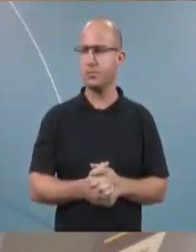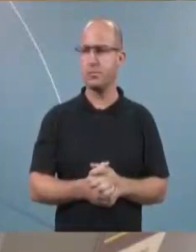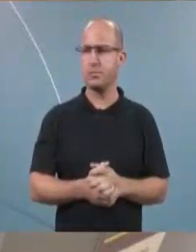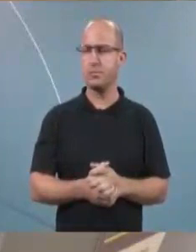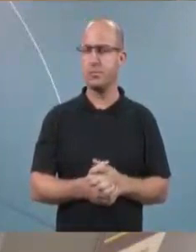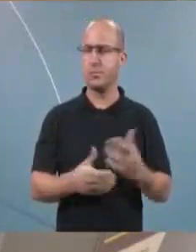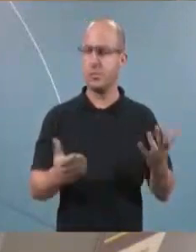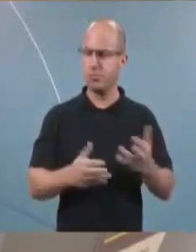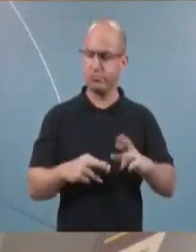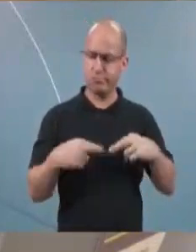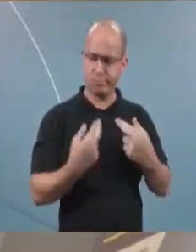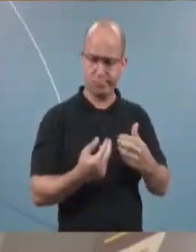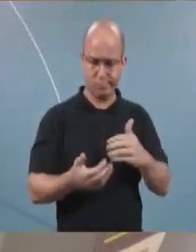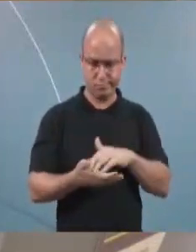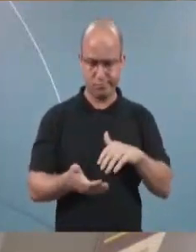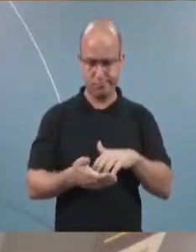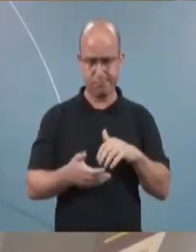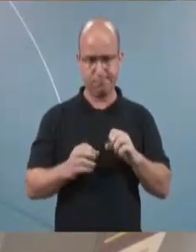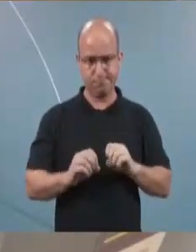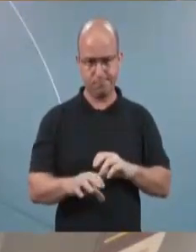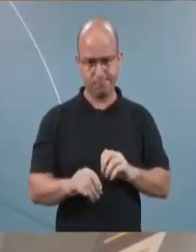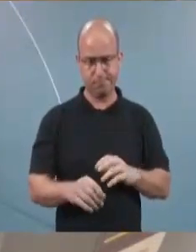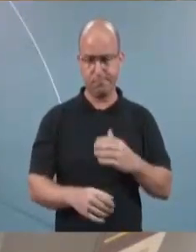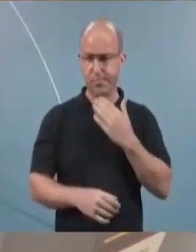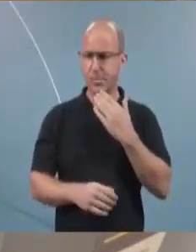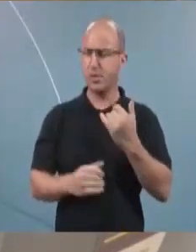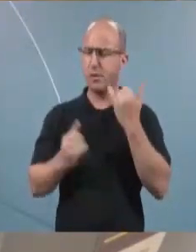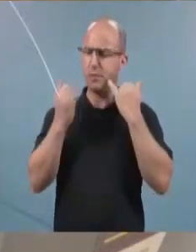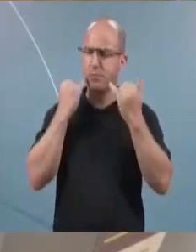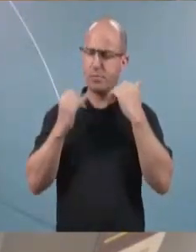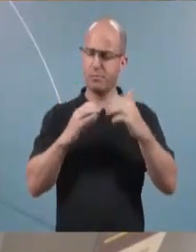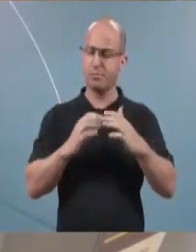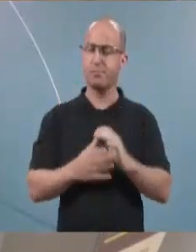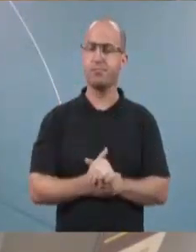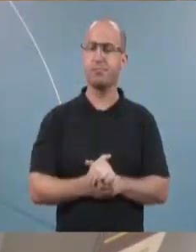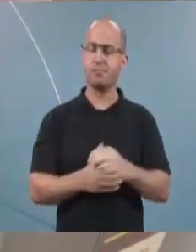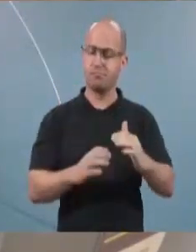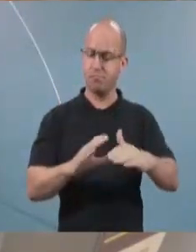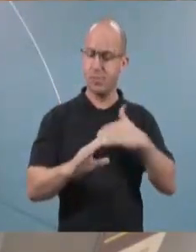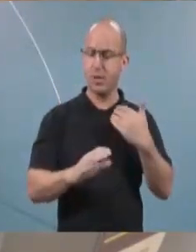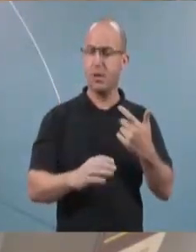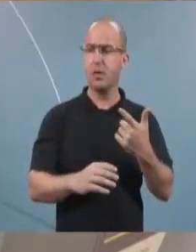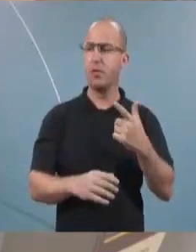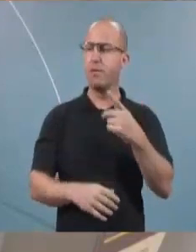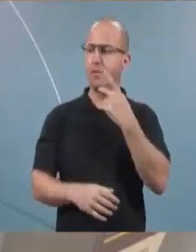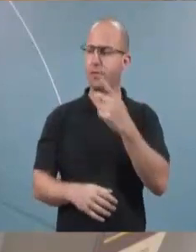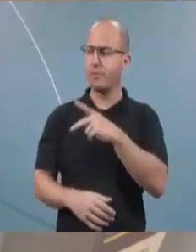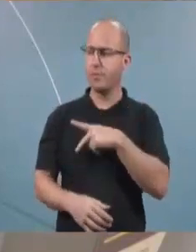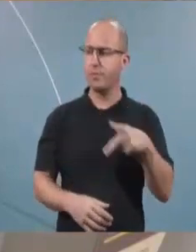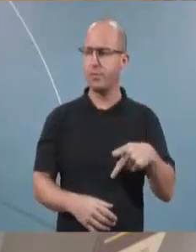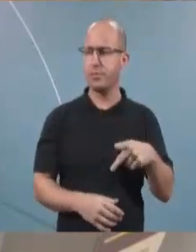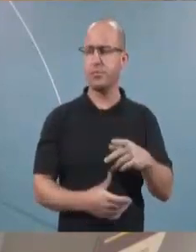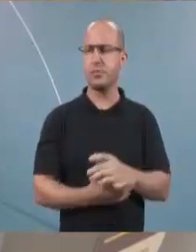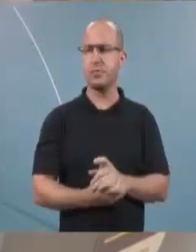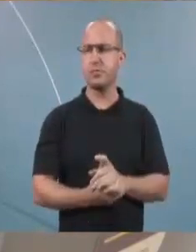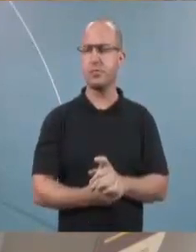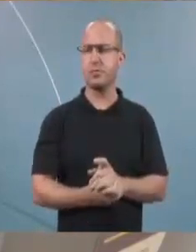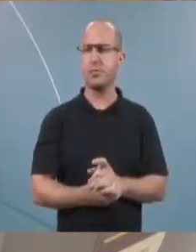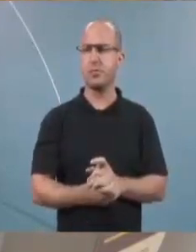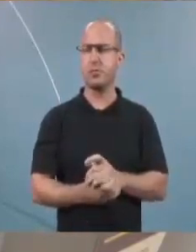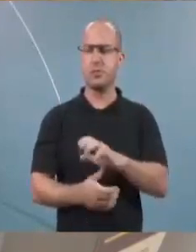me reuni com a secretária de educação para pedir as informações e falei com professores Deputado nelter